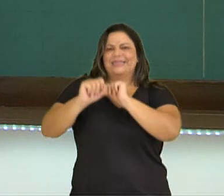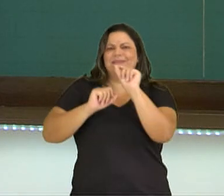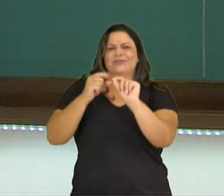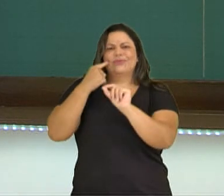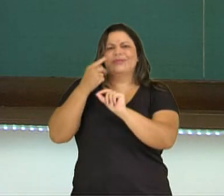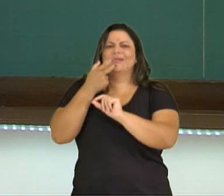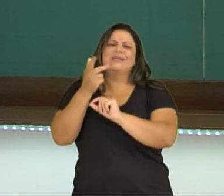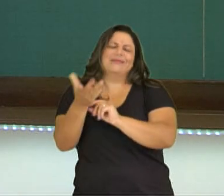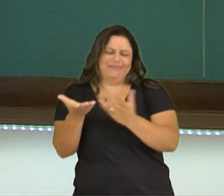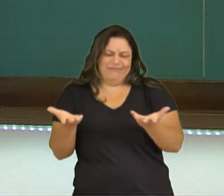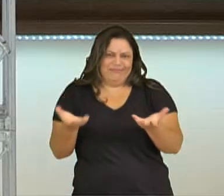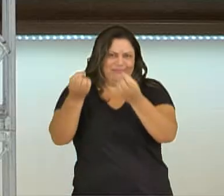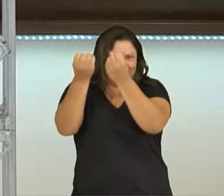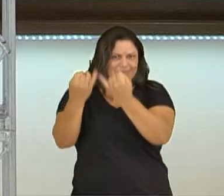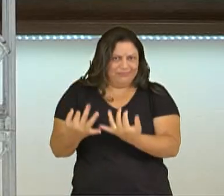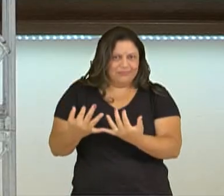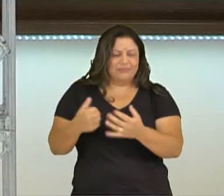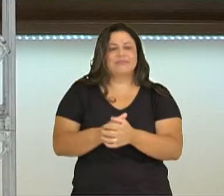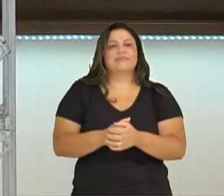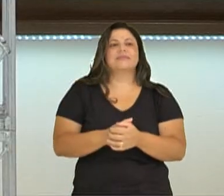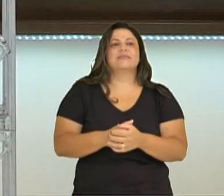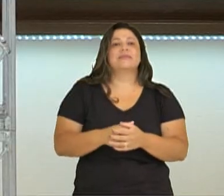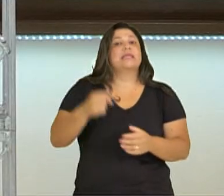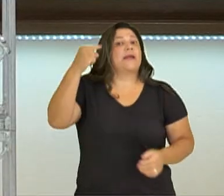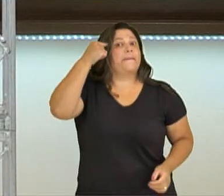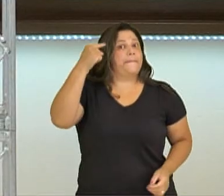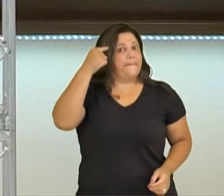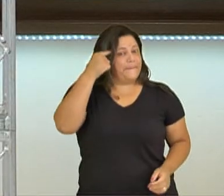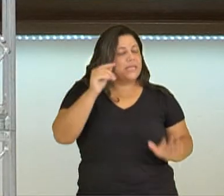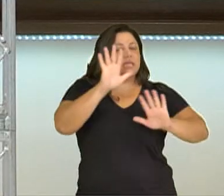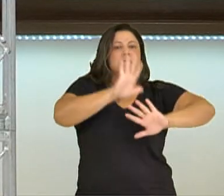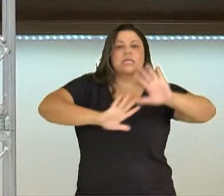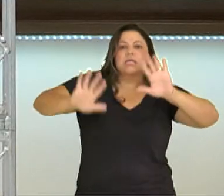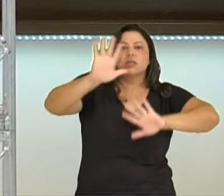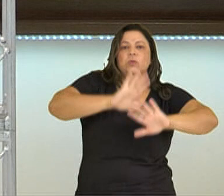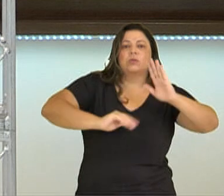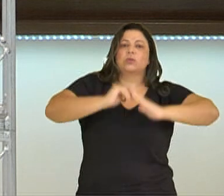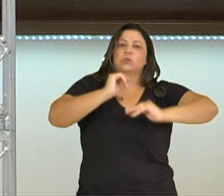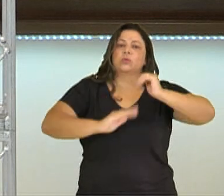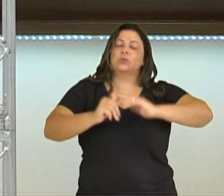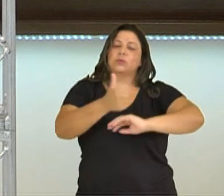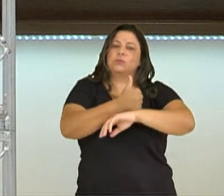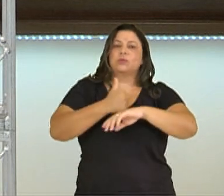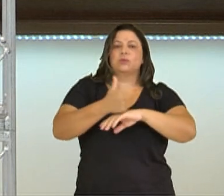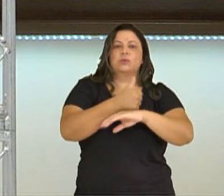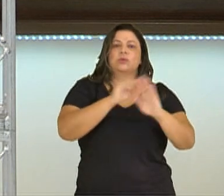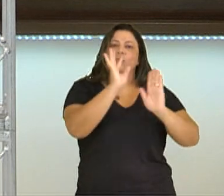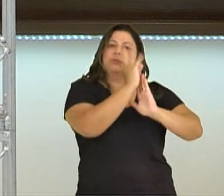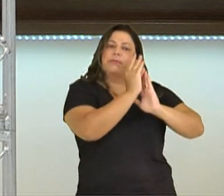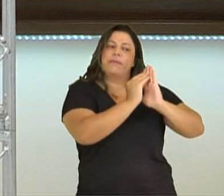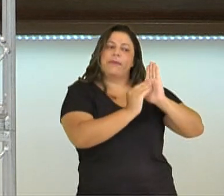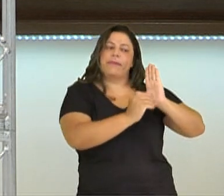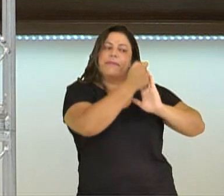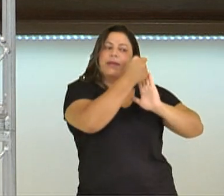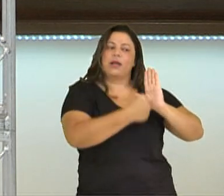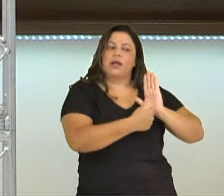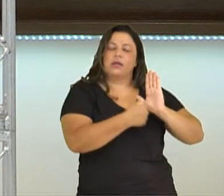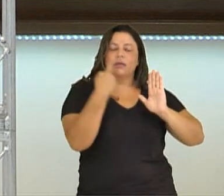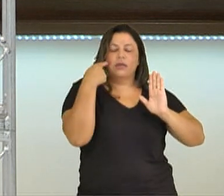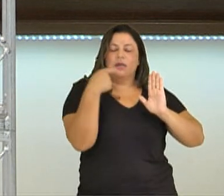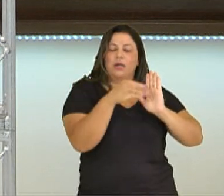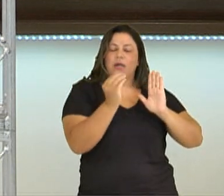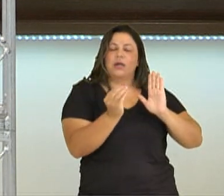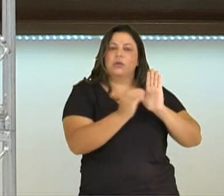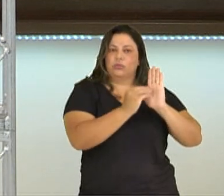dessa profissão, certo? Então, pensem com cuidado nas profissões que vocês anotaram, registrem direitinho